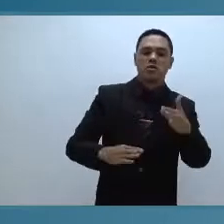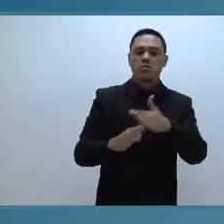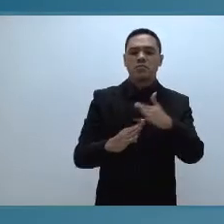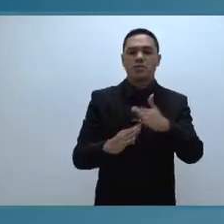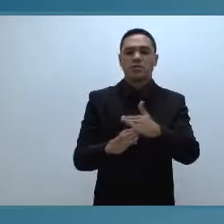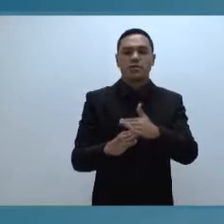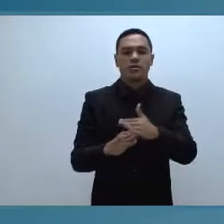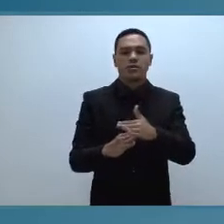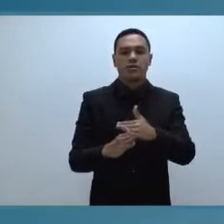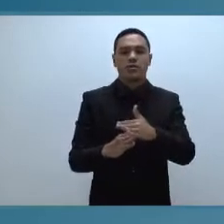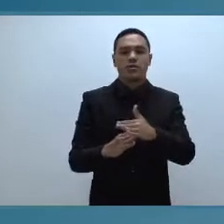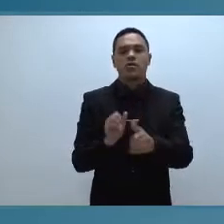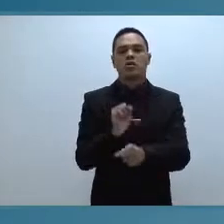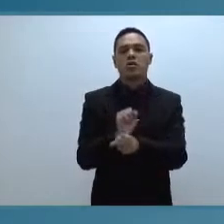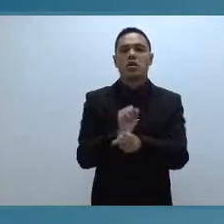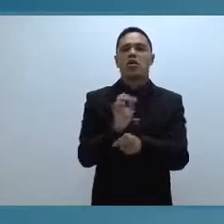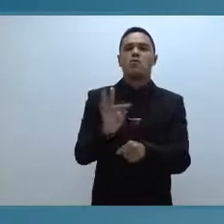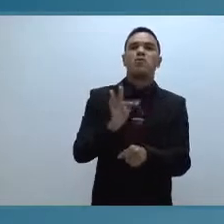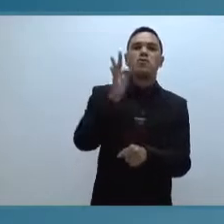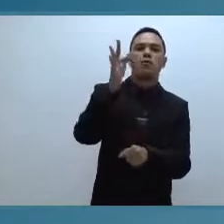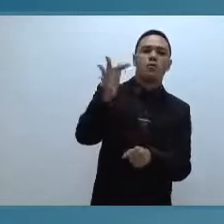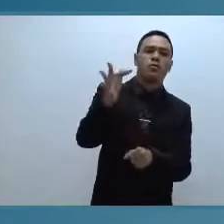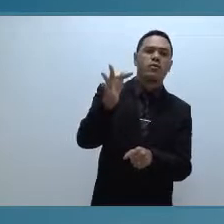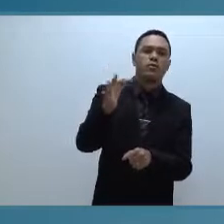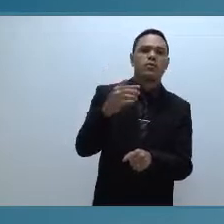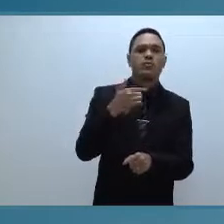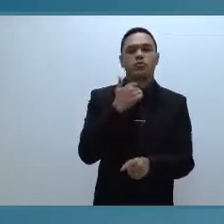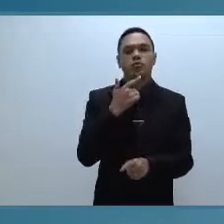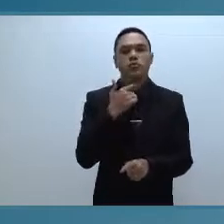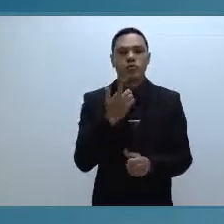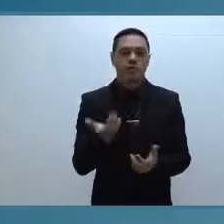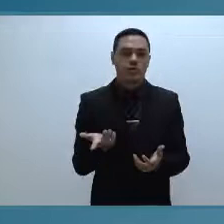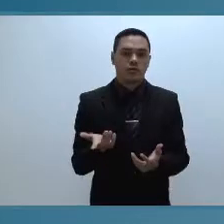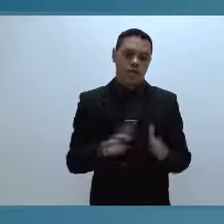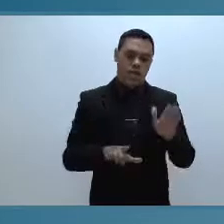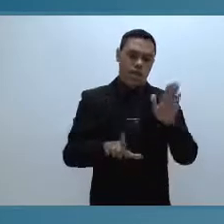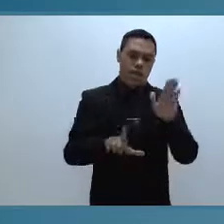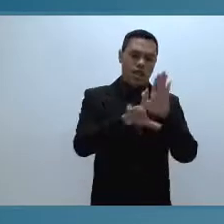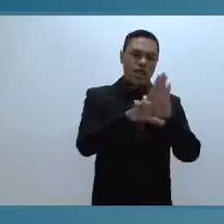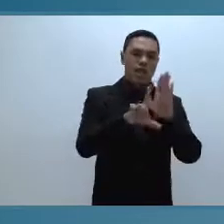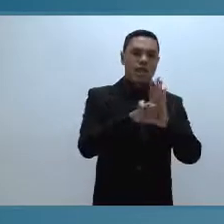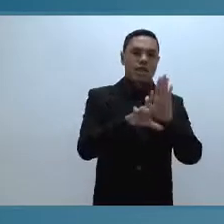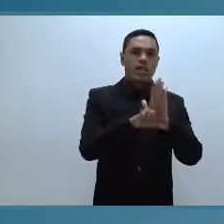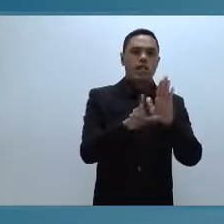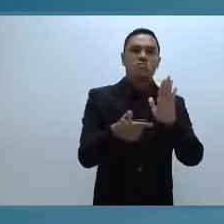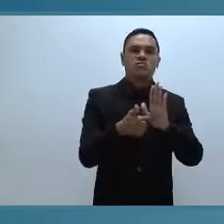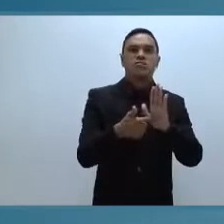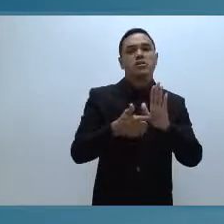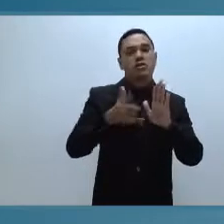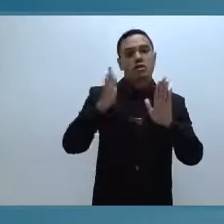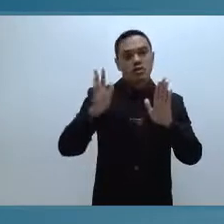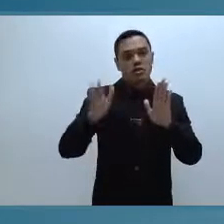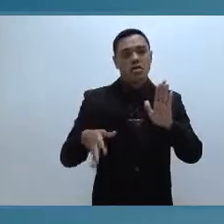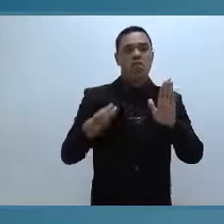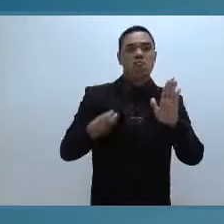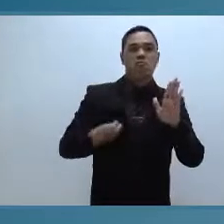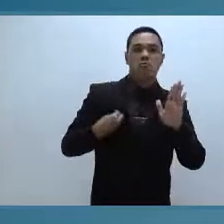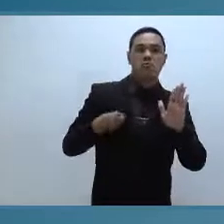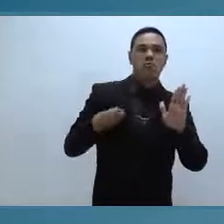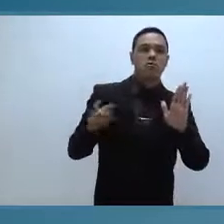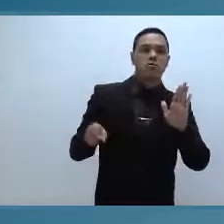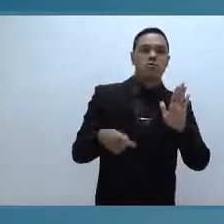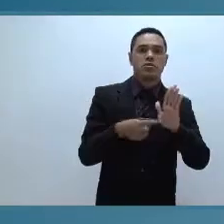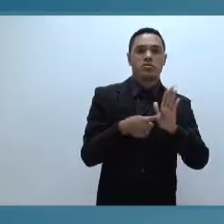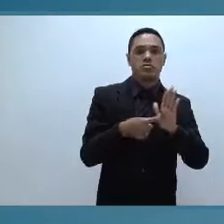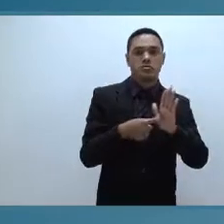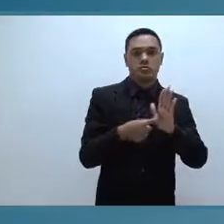futura. Eu tenho que analisar o pleito com base numa legislação vigente. Então, a